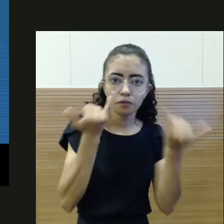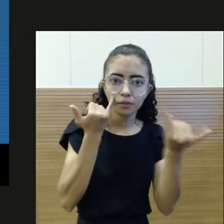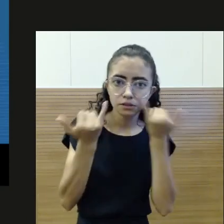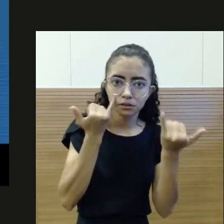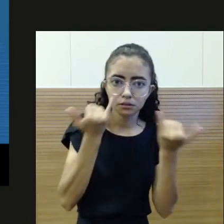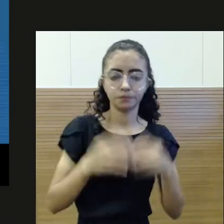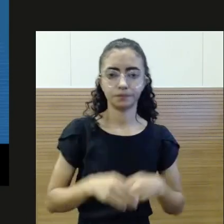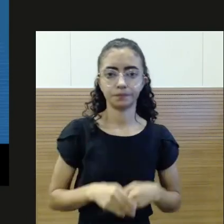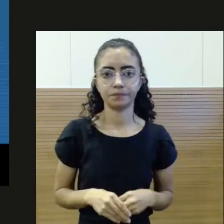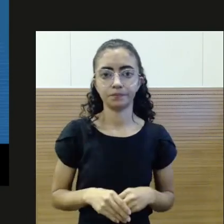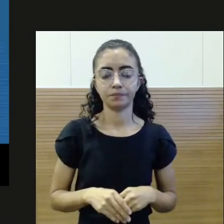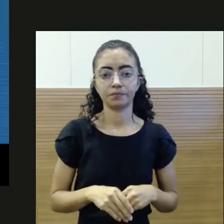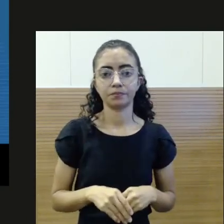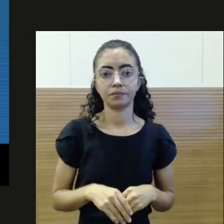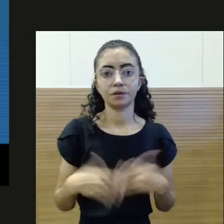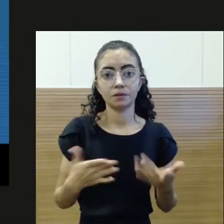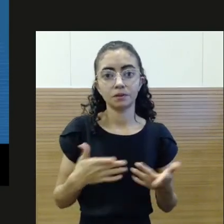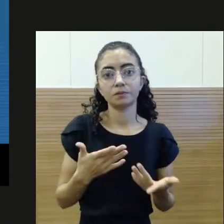maior